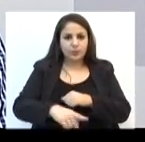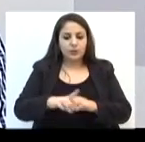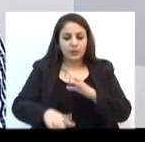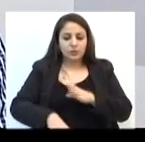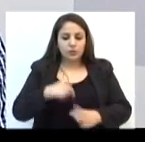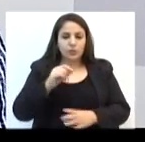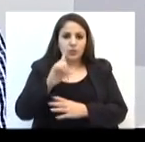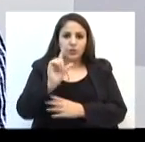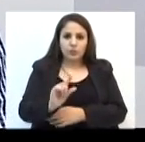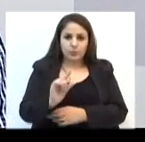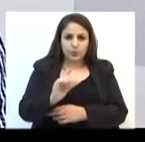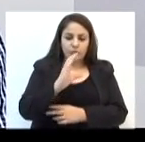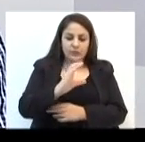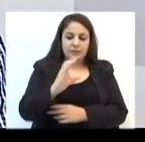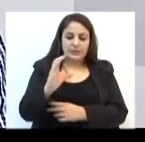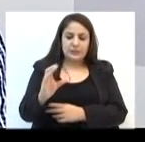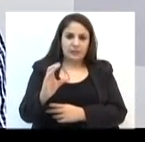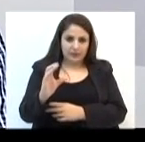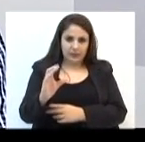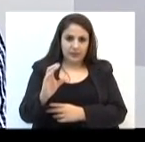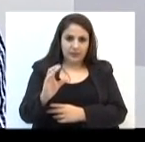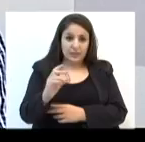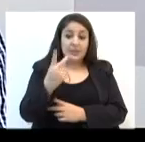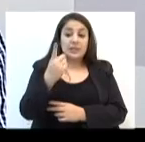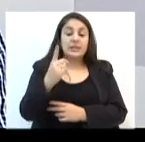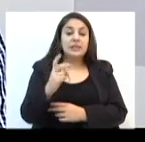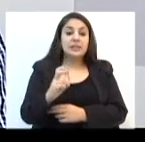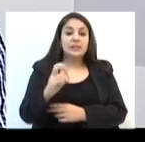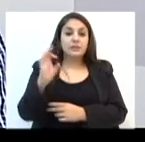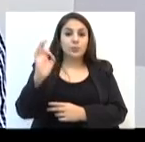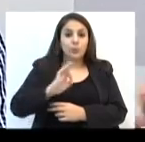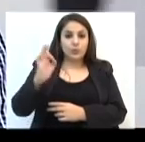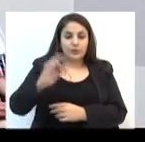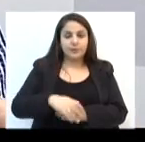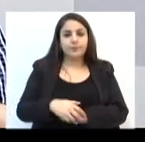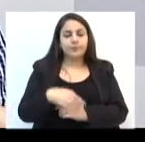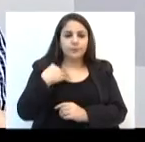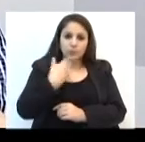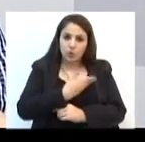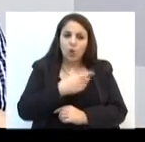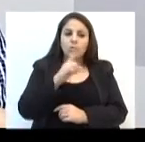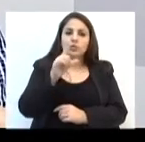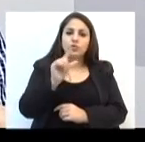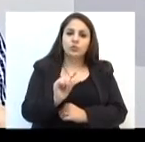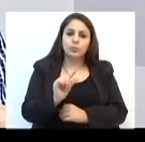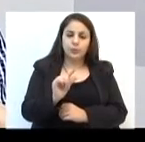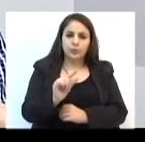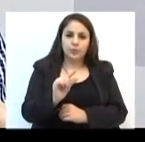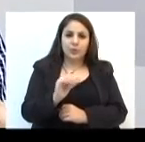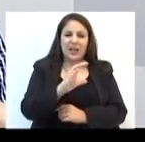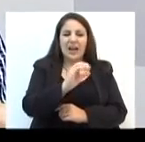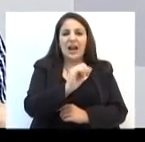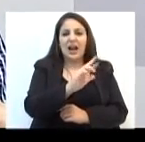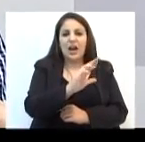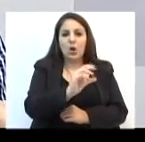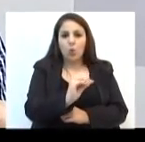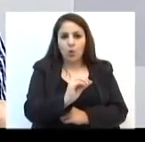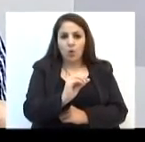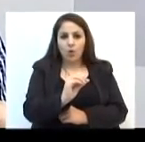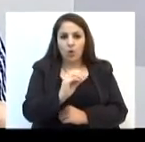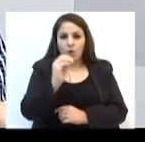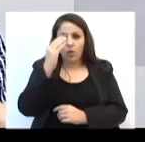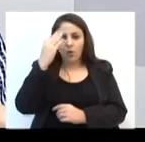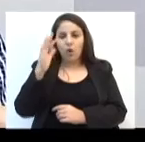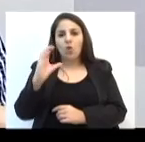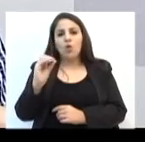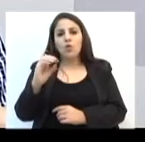Fundo, a decisão, então, foi reduzir o número de CCs em torno de 15%. Nós reduzimos, nesse momento, através